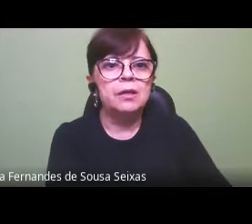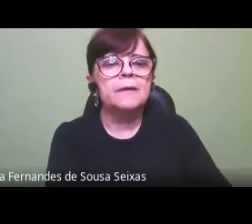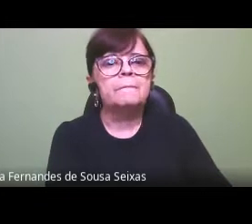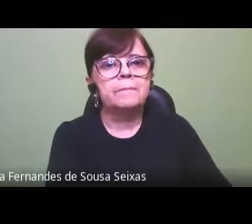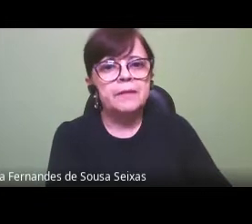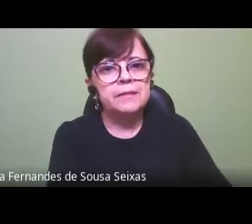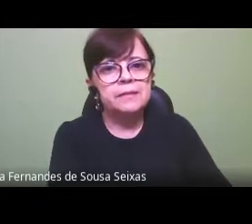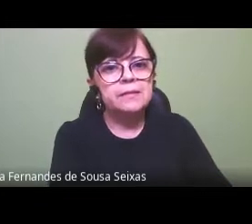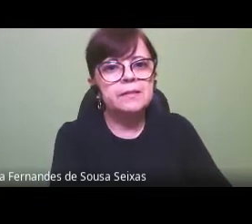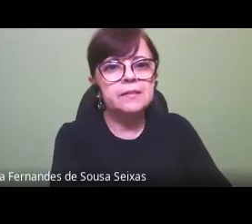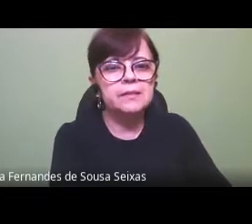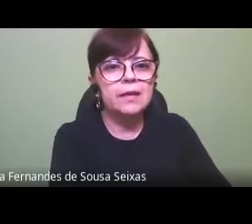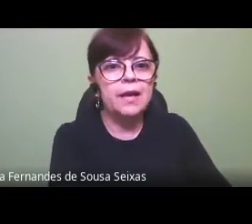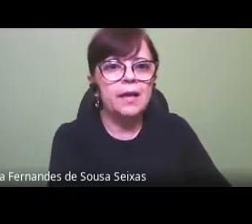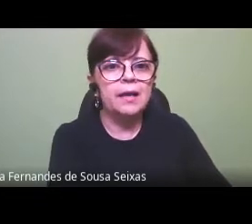datilologia,